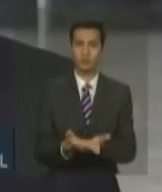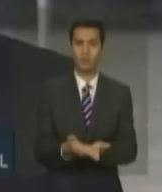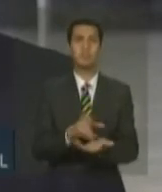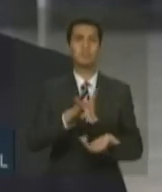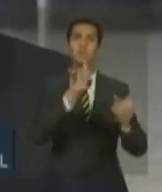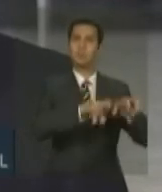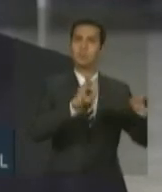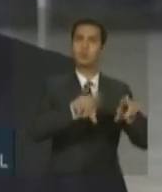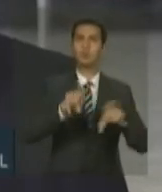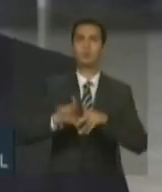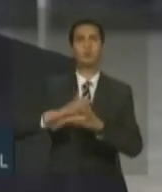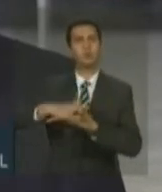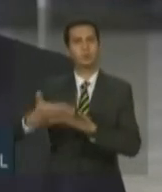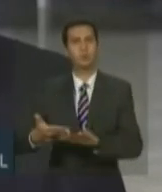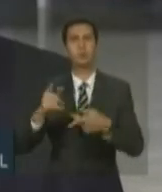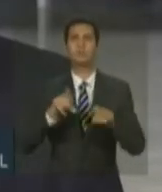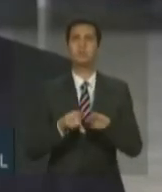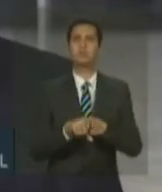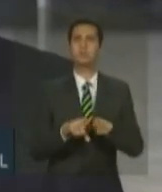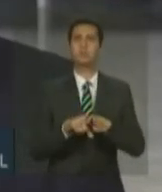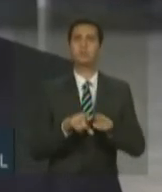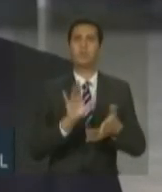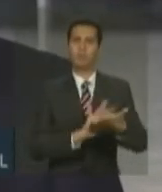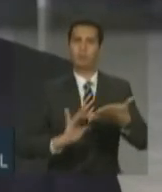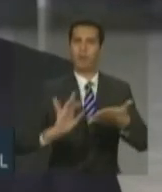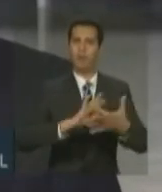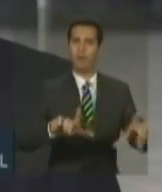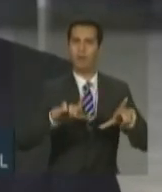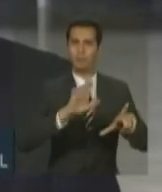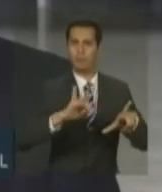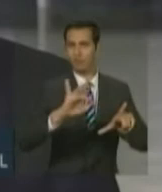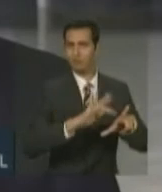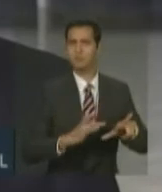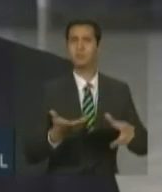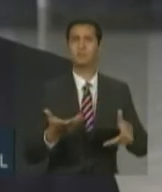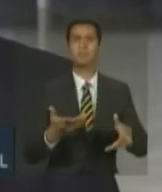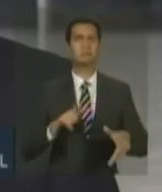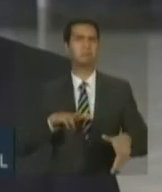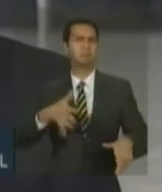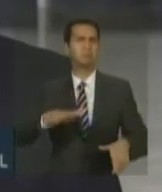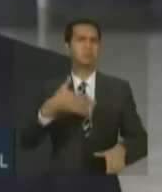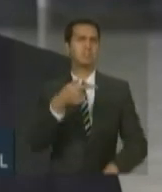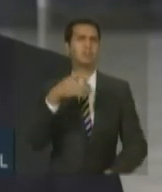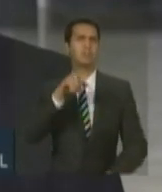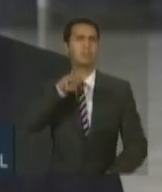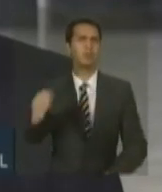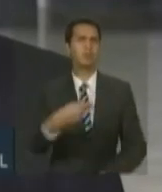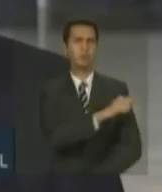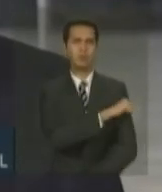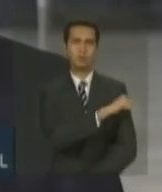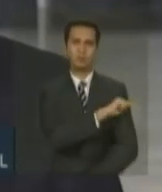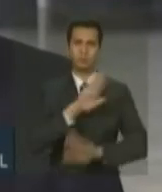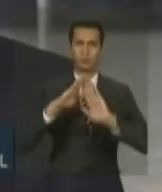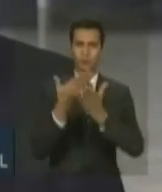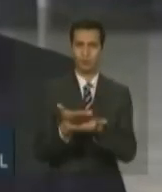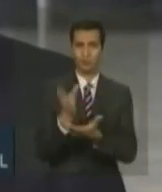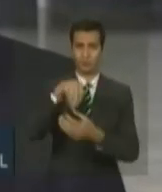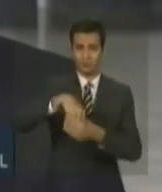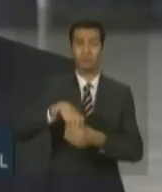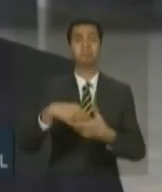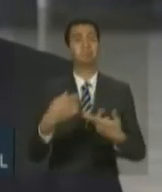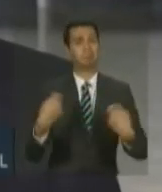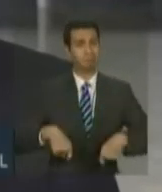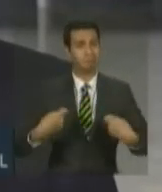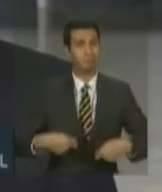de uma demanda do Estado brasileiro de 70 milhões de estudantes. Então tudo isso estimula